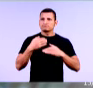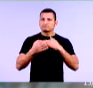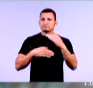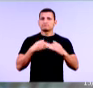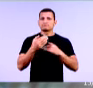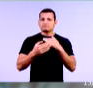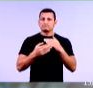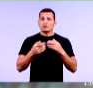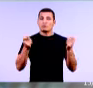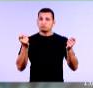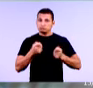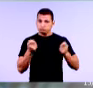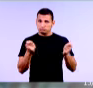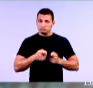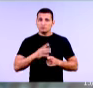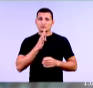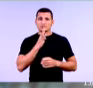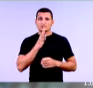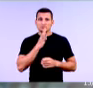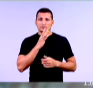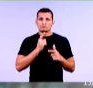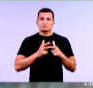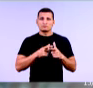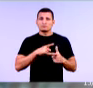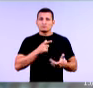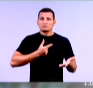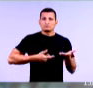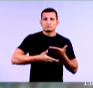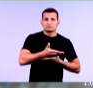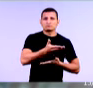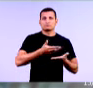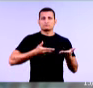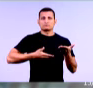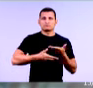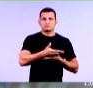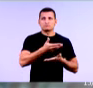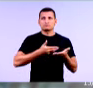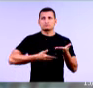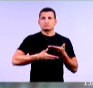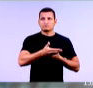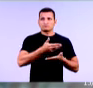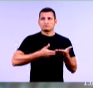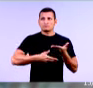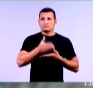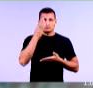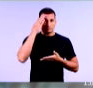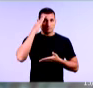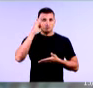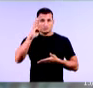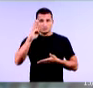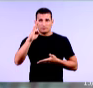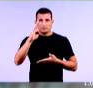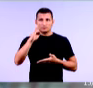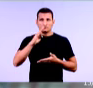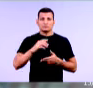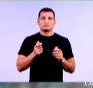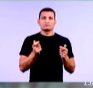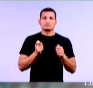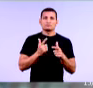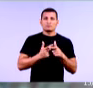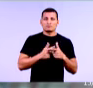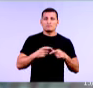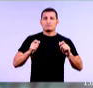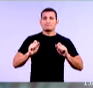reconhecer, graças à constante interação que temos com ele. E, principalmente, pela incrível capacidade